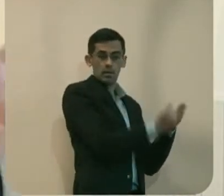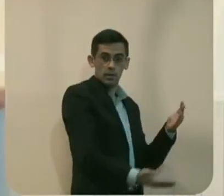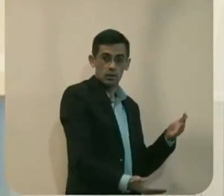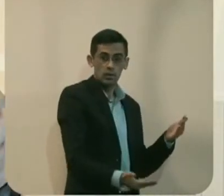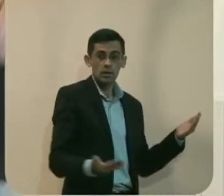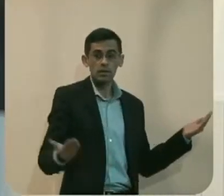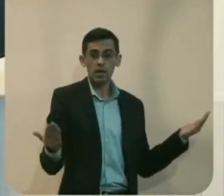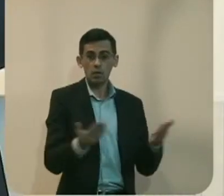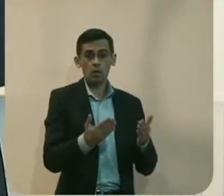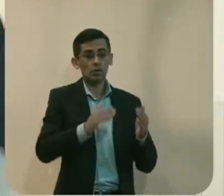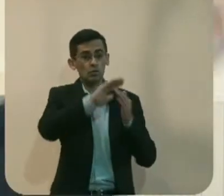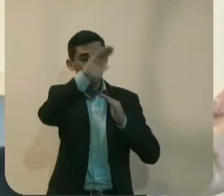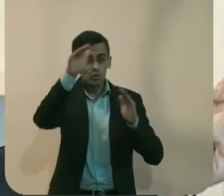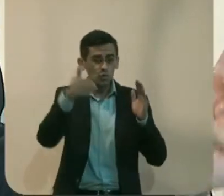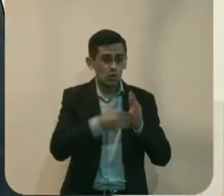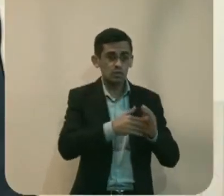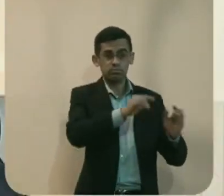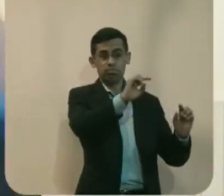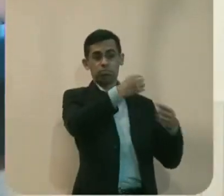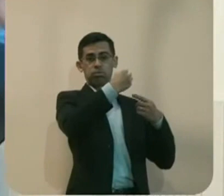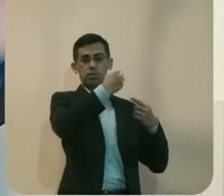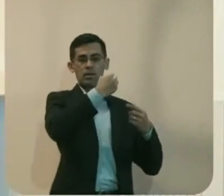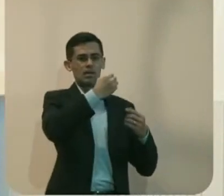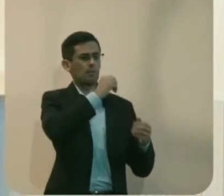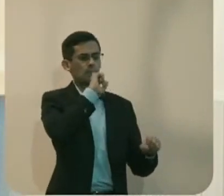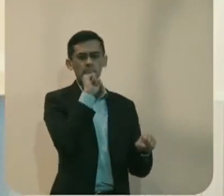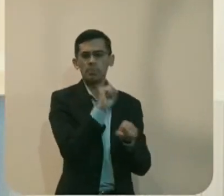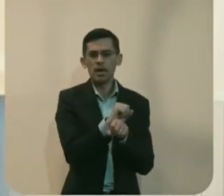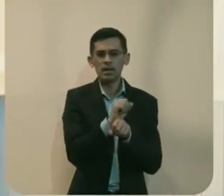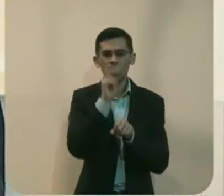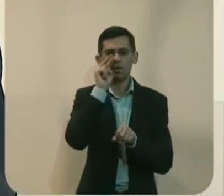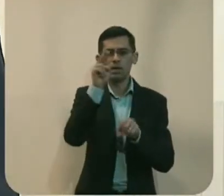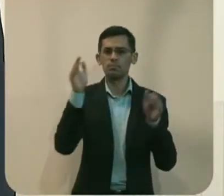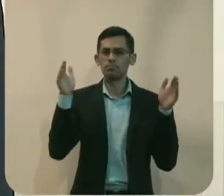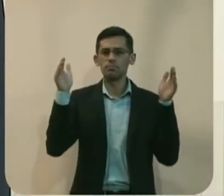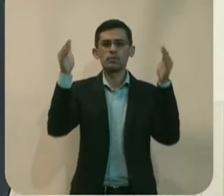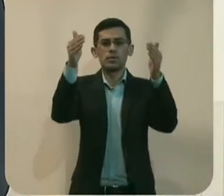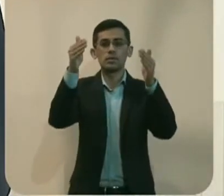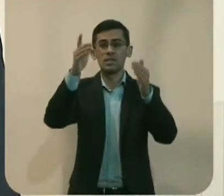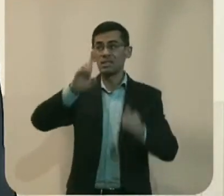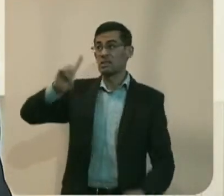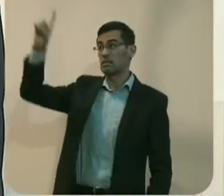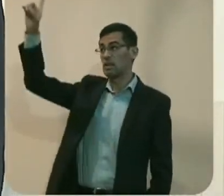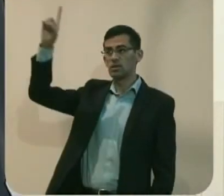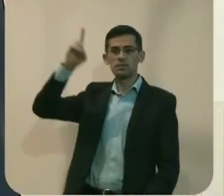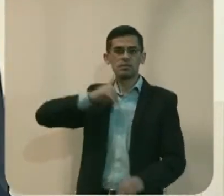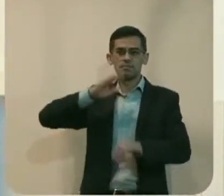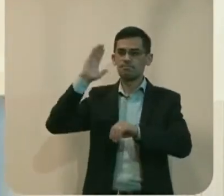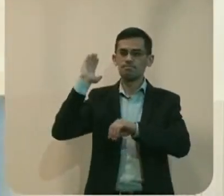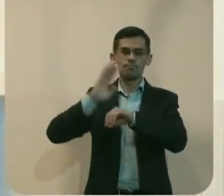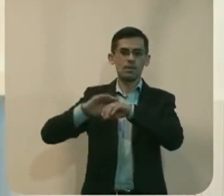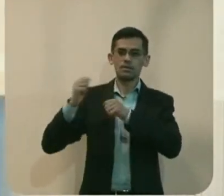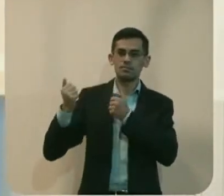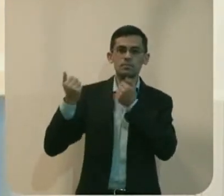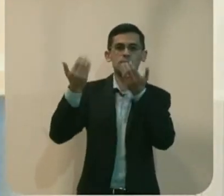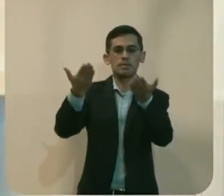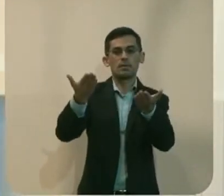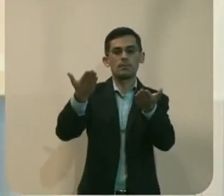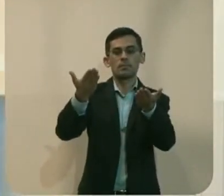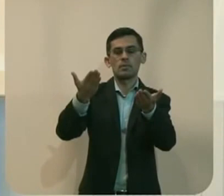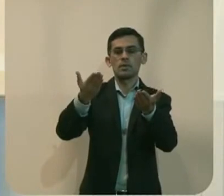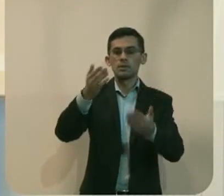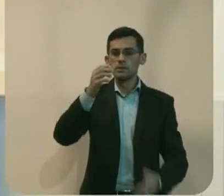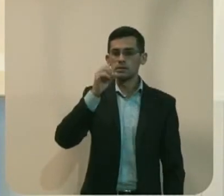agora todos acusam a derrota de ontem. Chega, olha para frente, Deus tem mais, Deus tem mais. E se